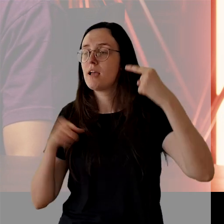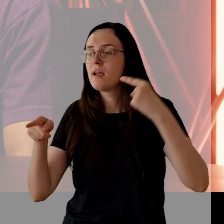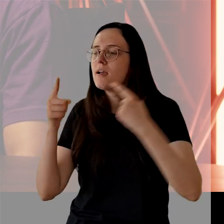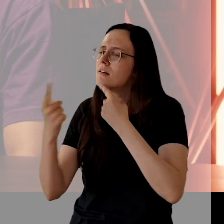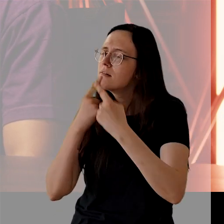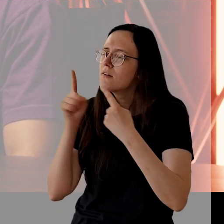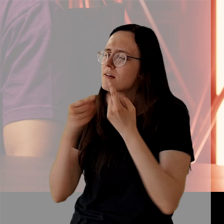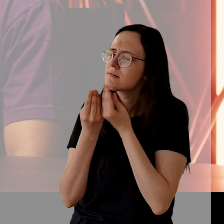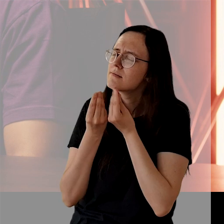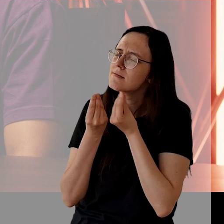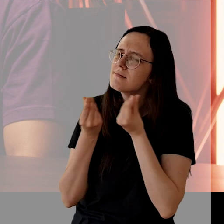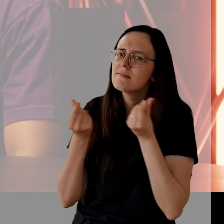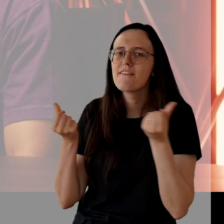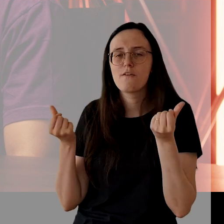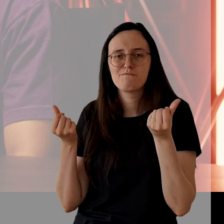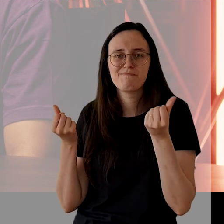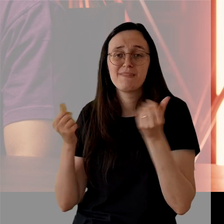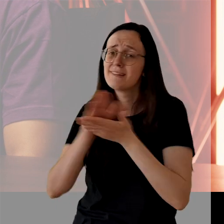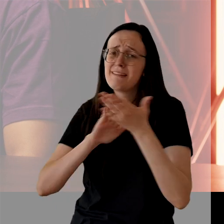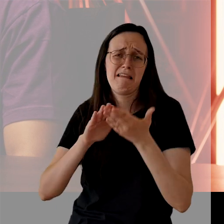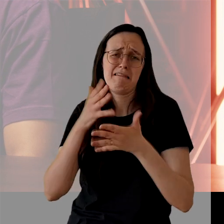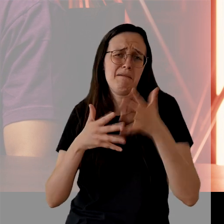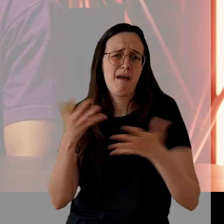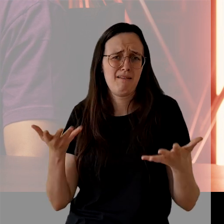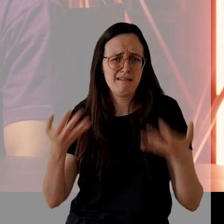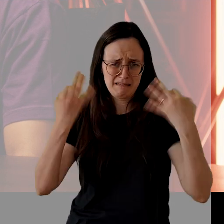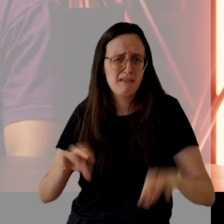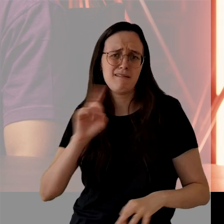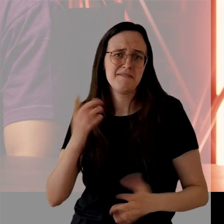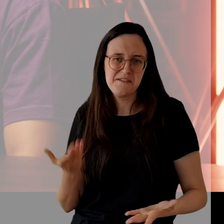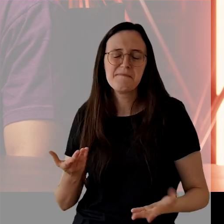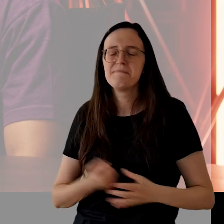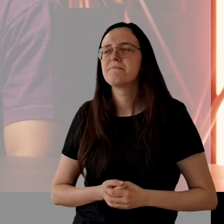cena sensível. Então, nada podia atrapalhar naquele momento.